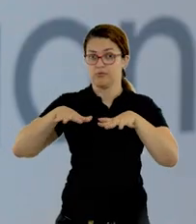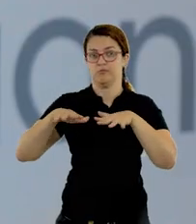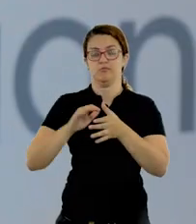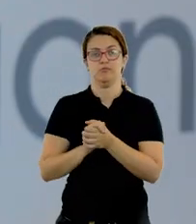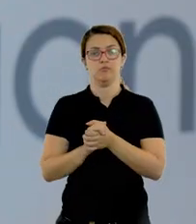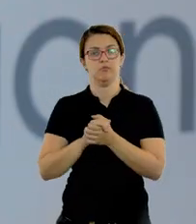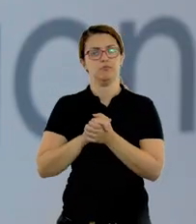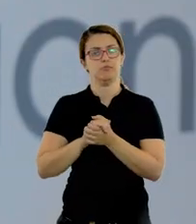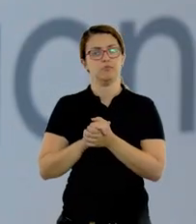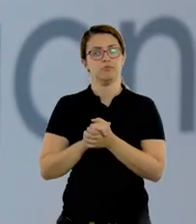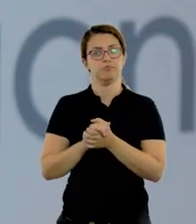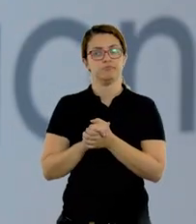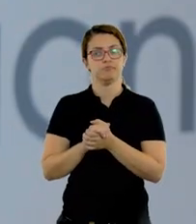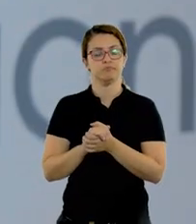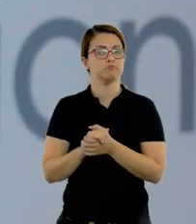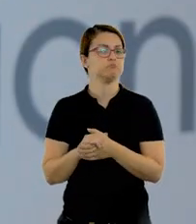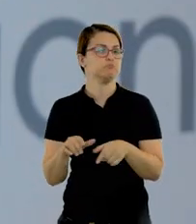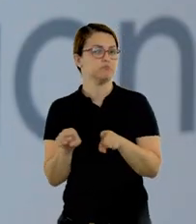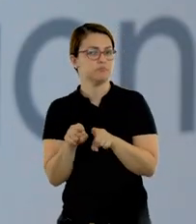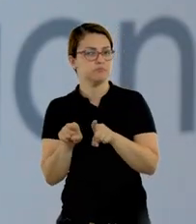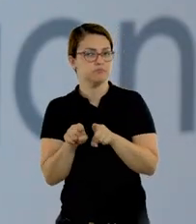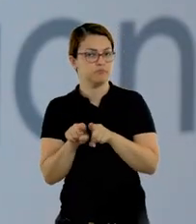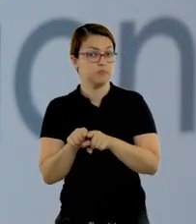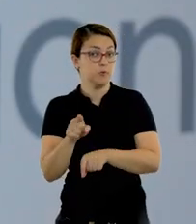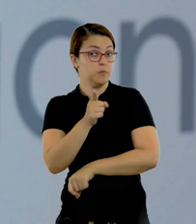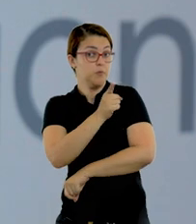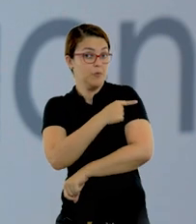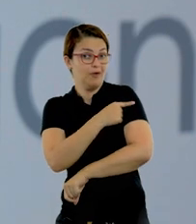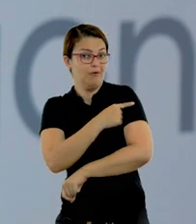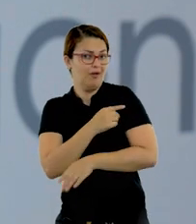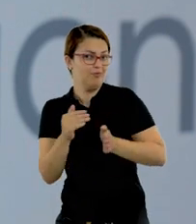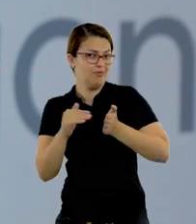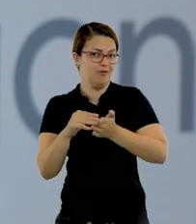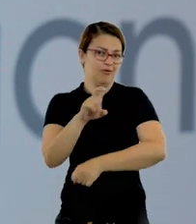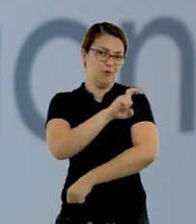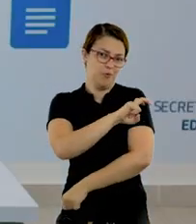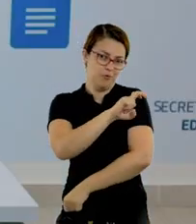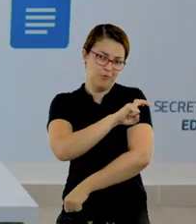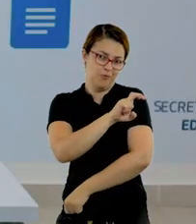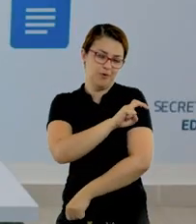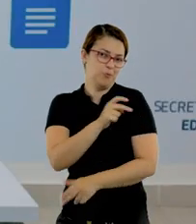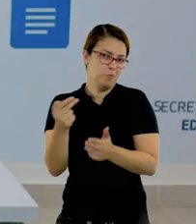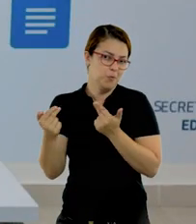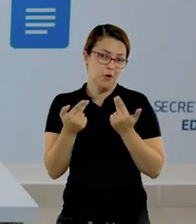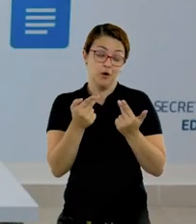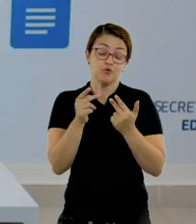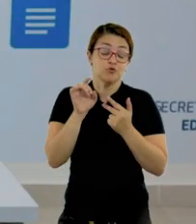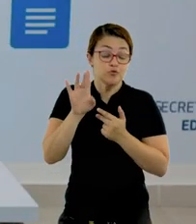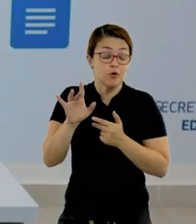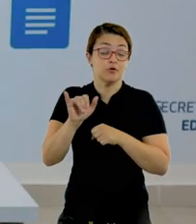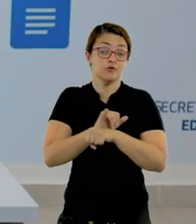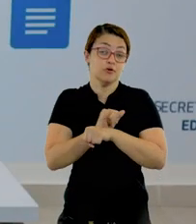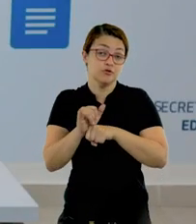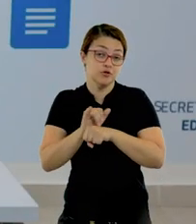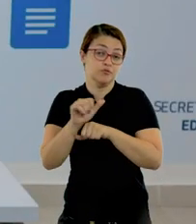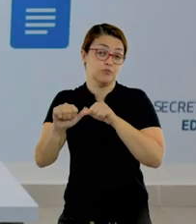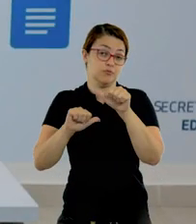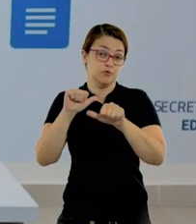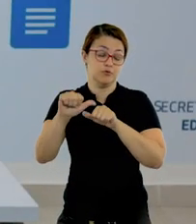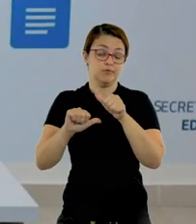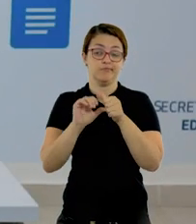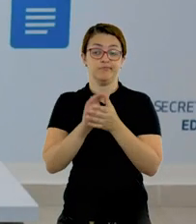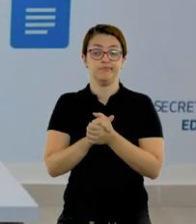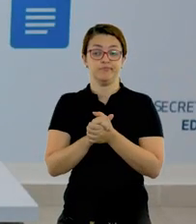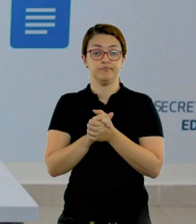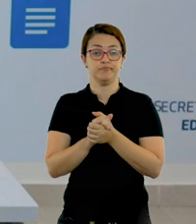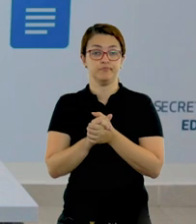meio dessa atividade, nós podemos trabalhar com o primeiro ano até o quinto ano, tá? Vai mudar algumas estratégias, tá bom? O que eu vou apresentar